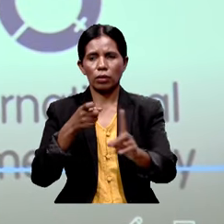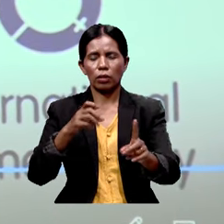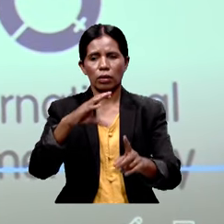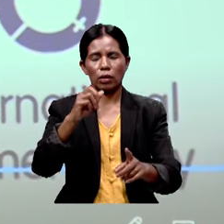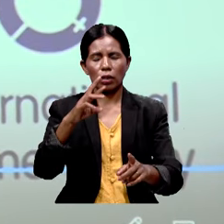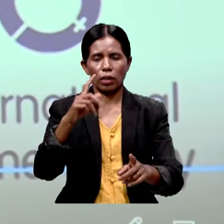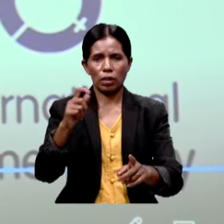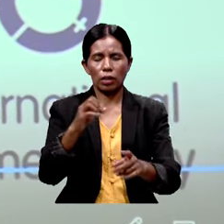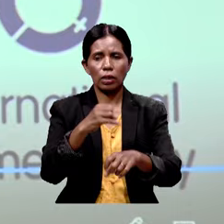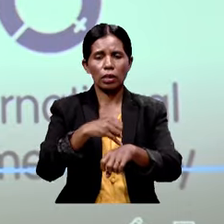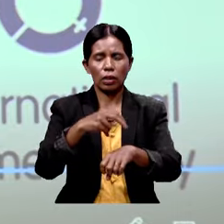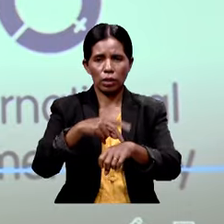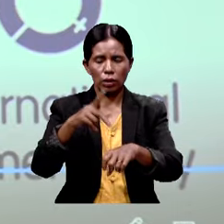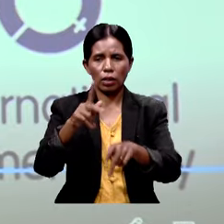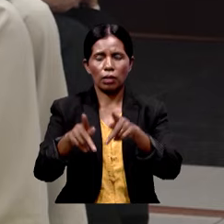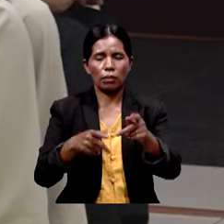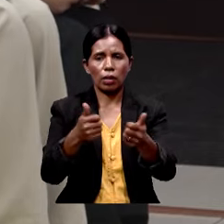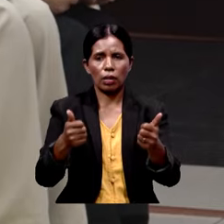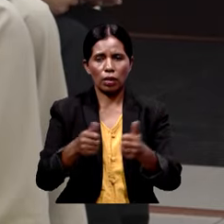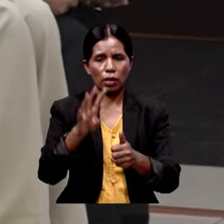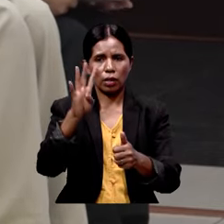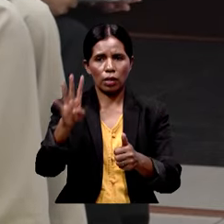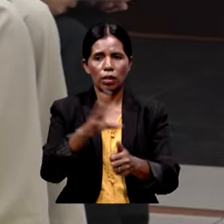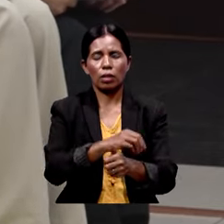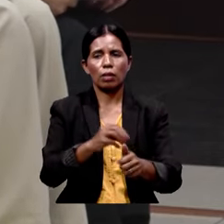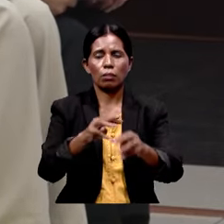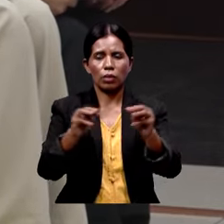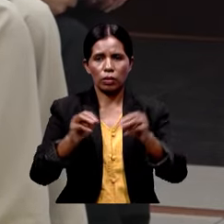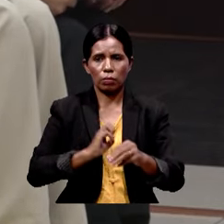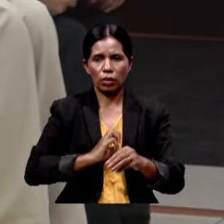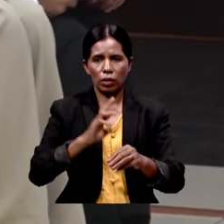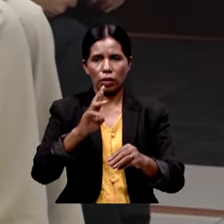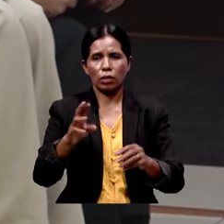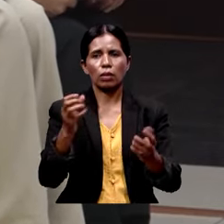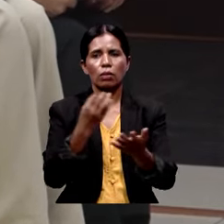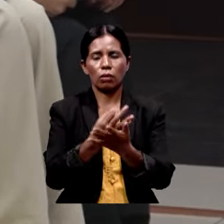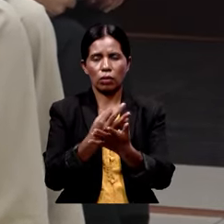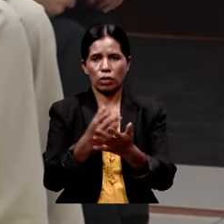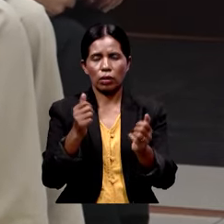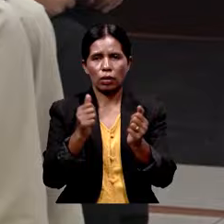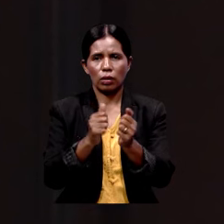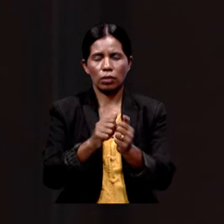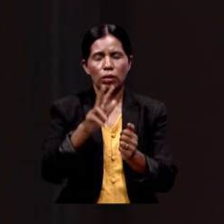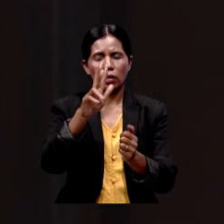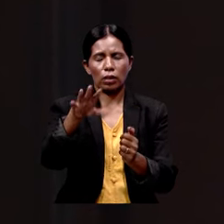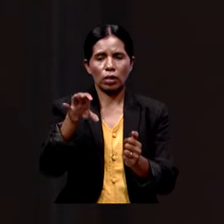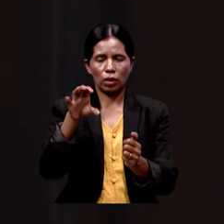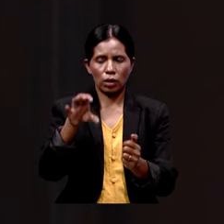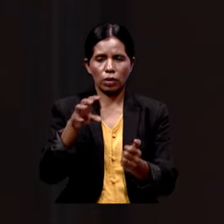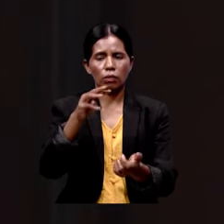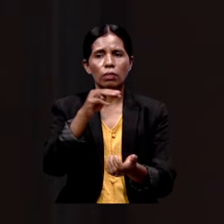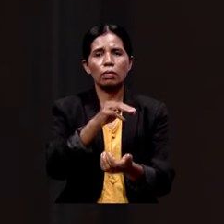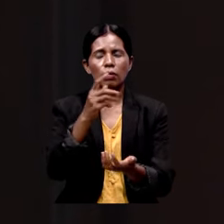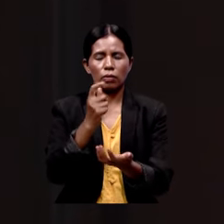internacional da comunidade aldeia Hat, posto administrativo a Chabe, município Armeira, o montante dólar rio nato todo nebe foca e